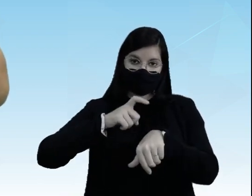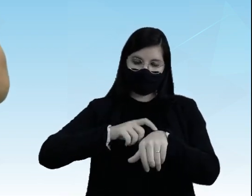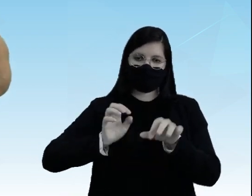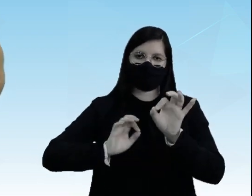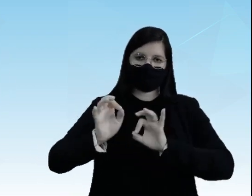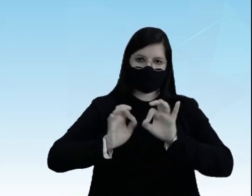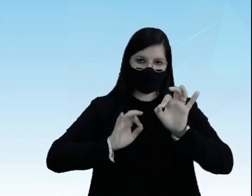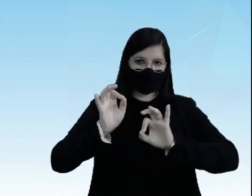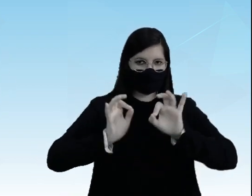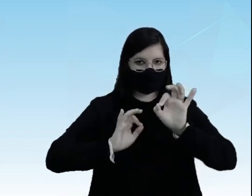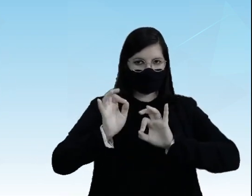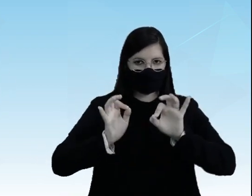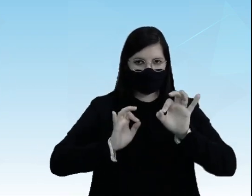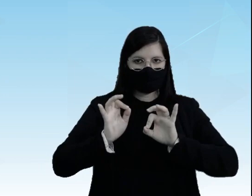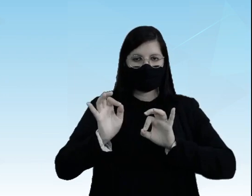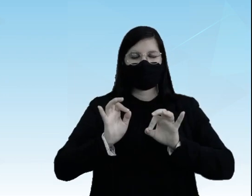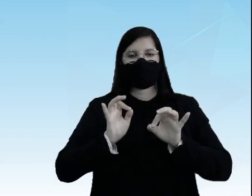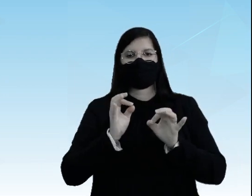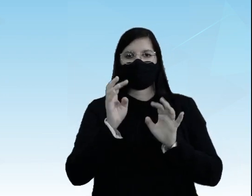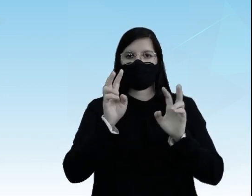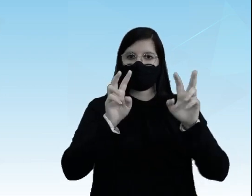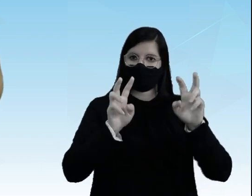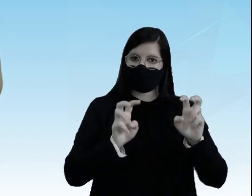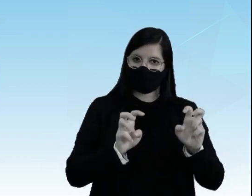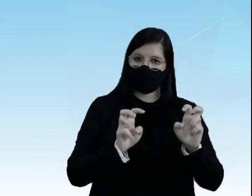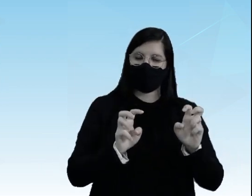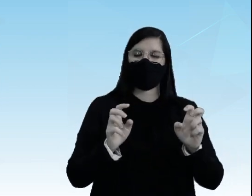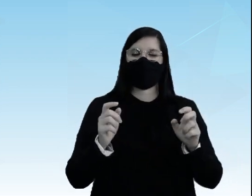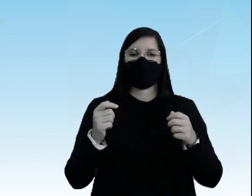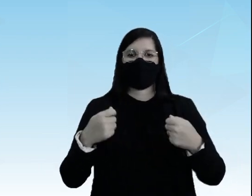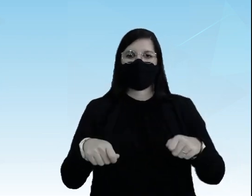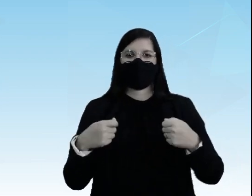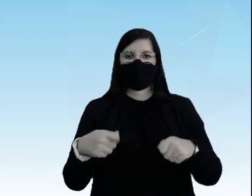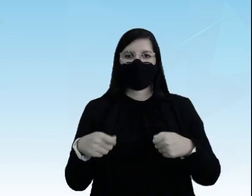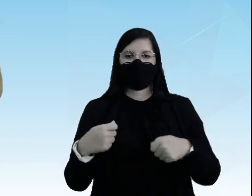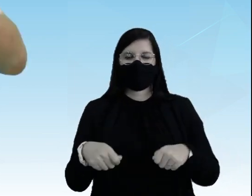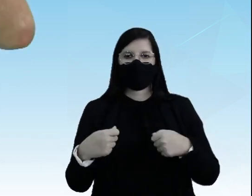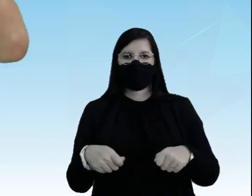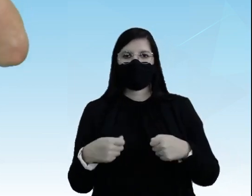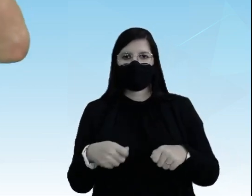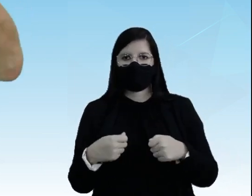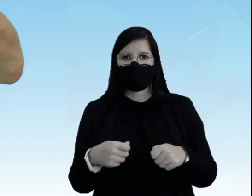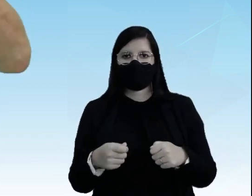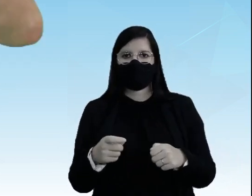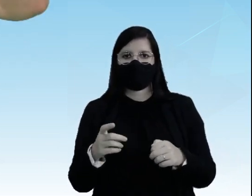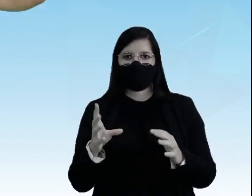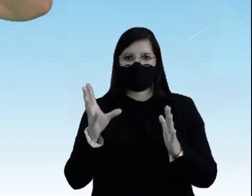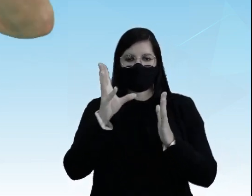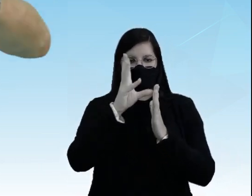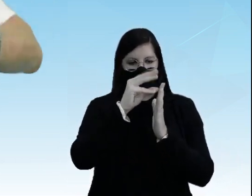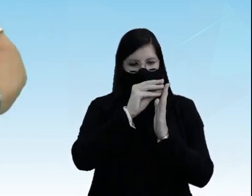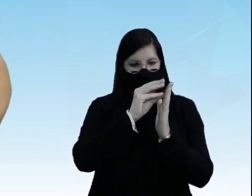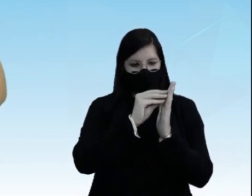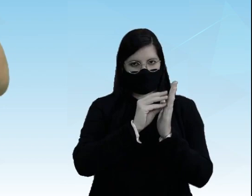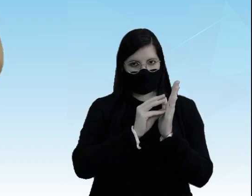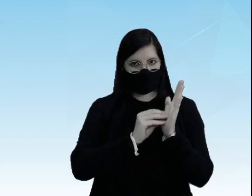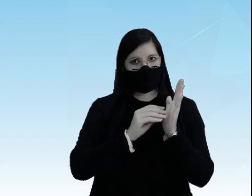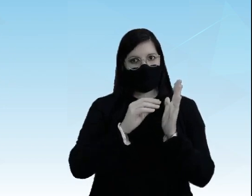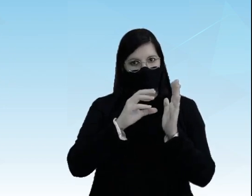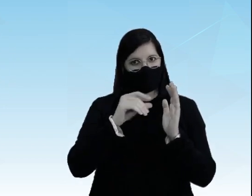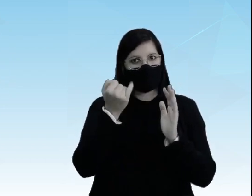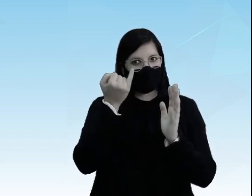em que você organizar o seu tema, a gente deve fazer o quê? Não é colocar todo o assunto, separa os pontos